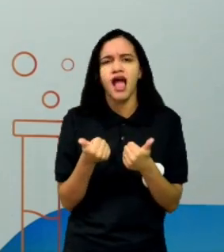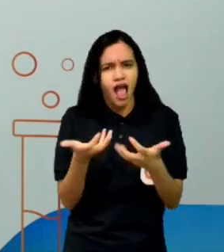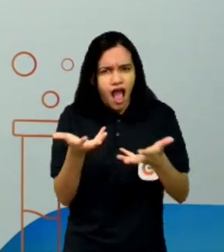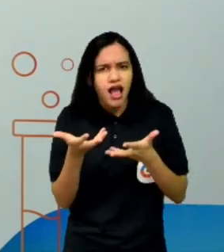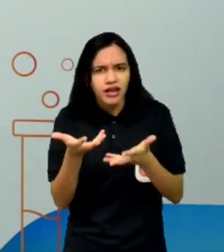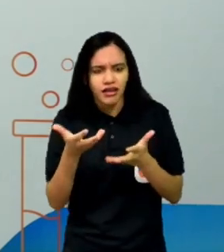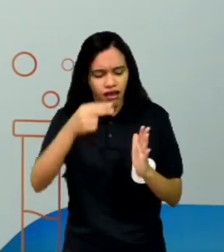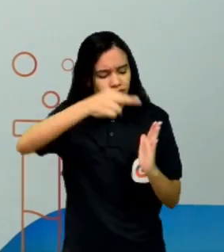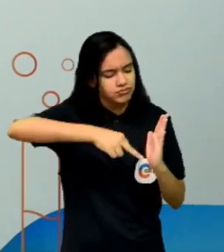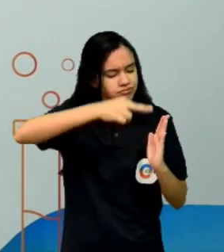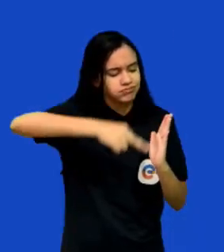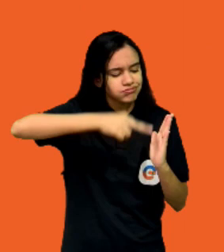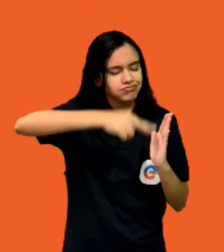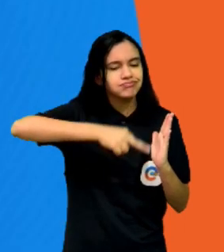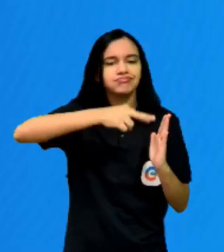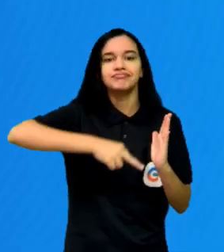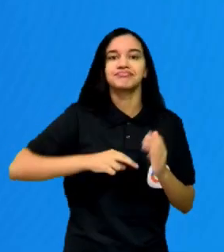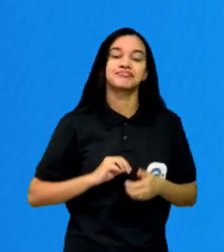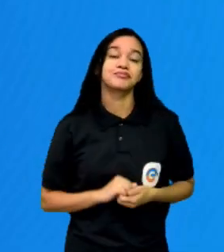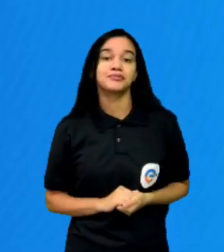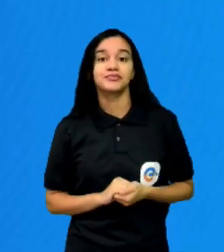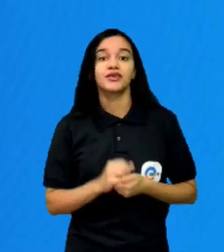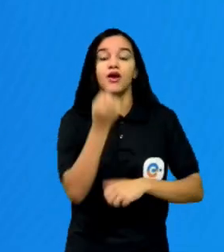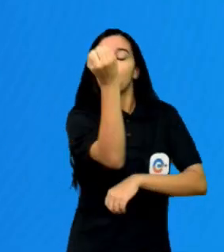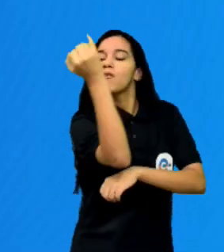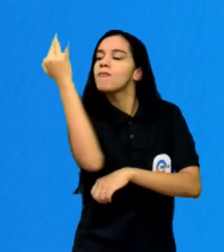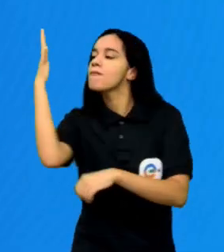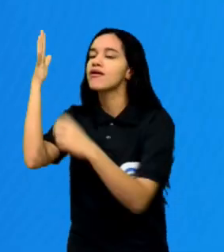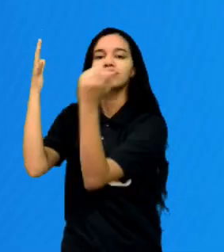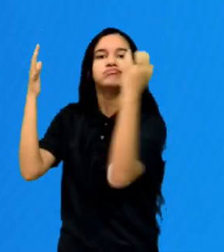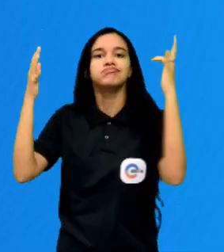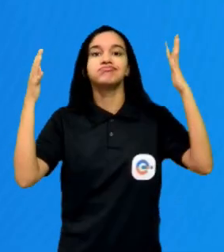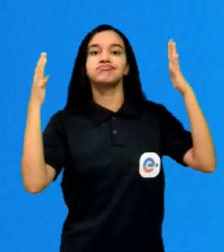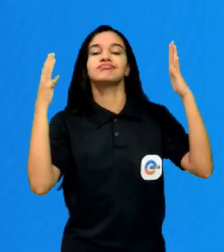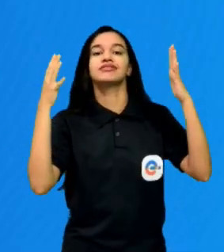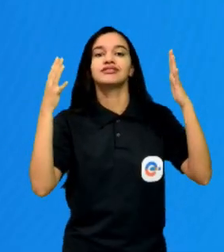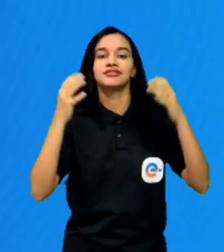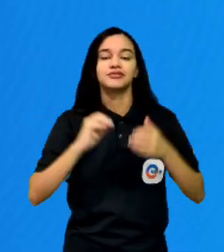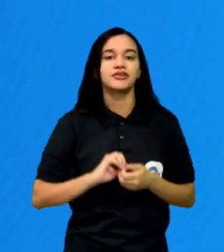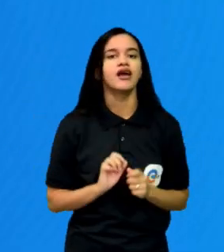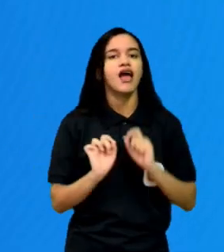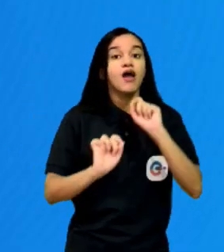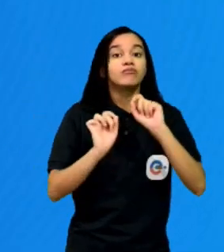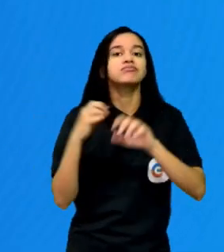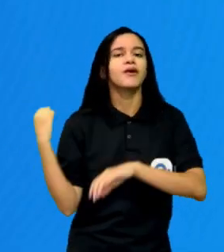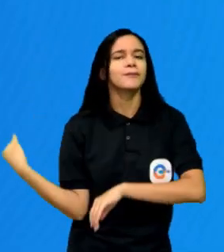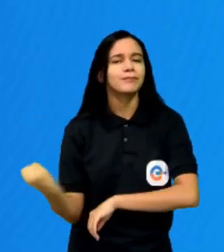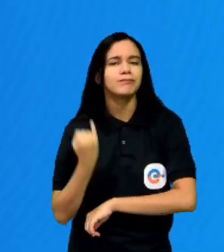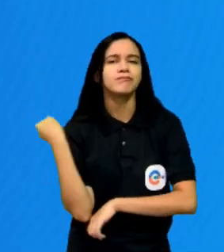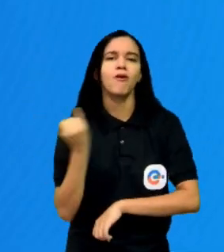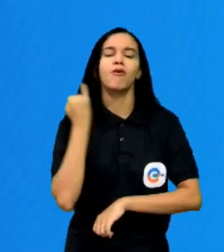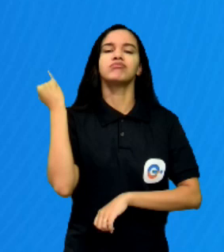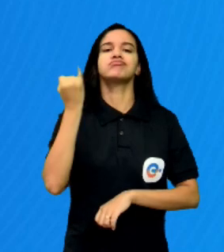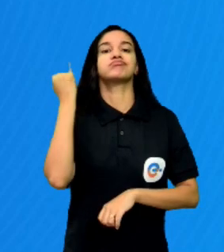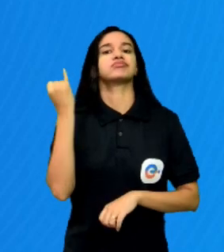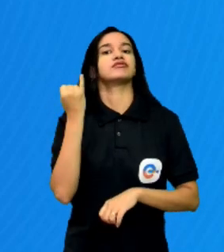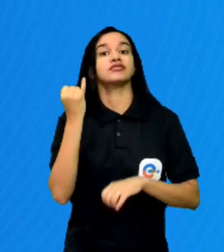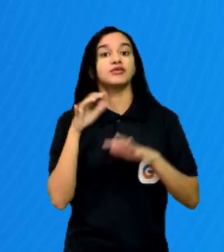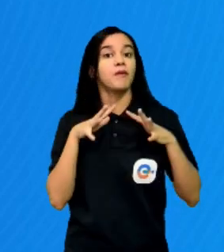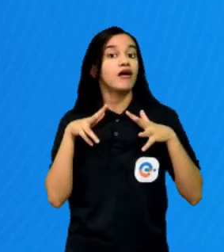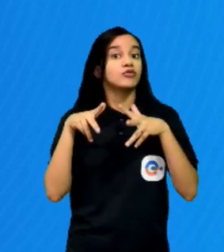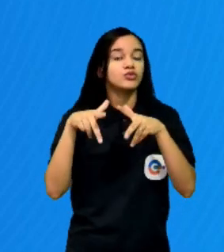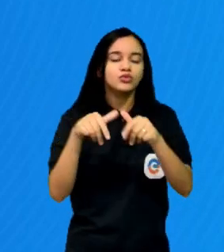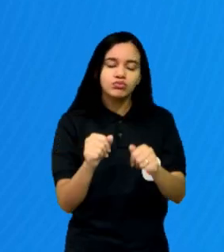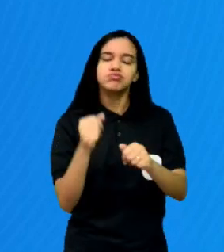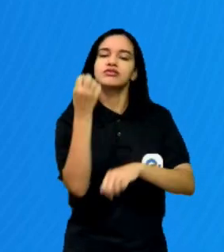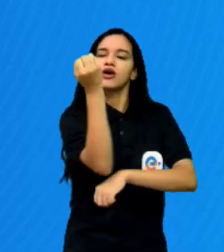estou corrigindo agora. O meio ambiente. O meio ambiente é muito importante para todos nós. O meio